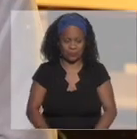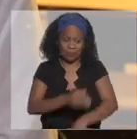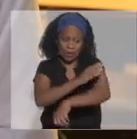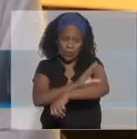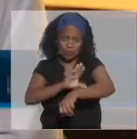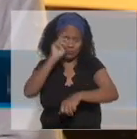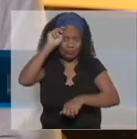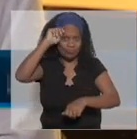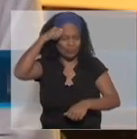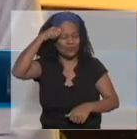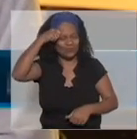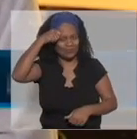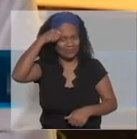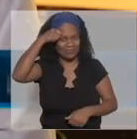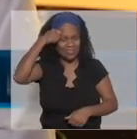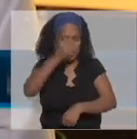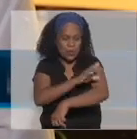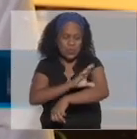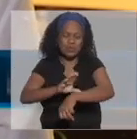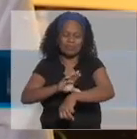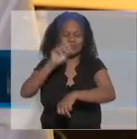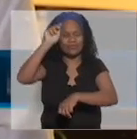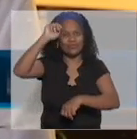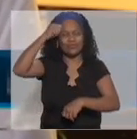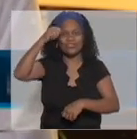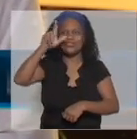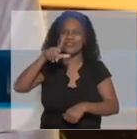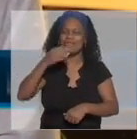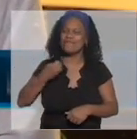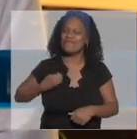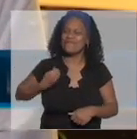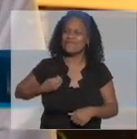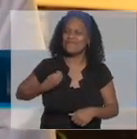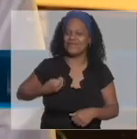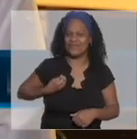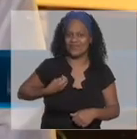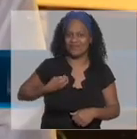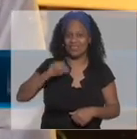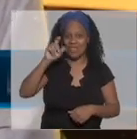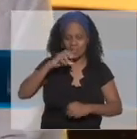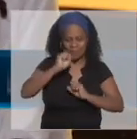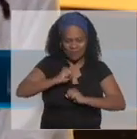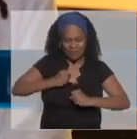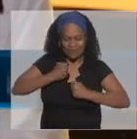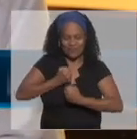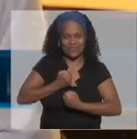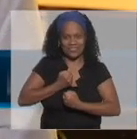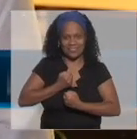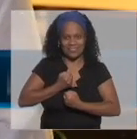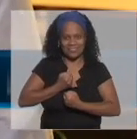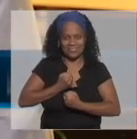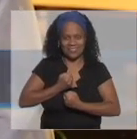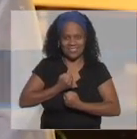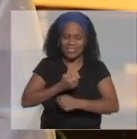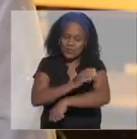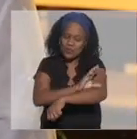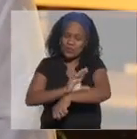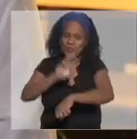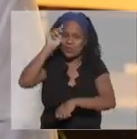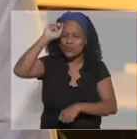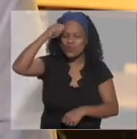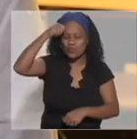cult na história o time né reviver é fortalecer a